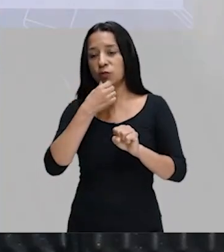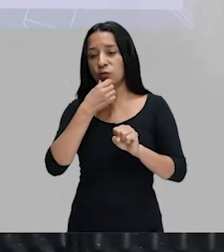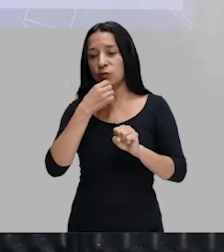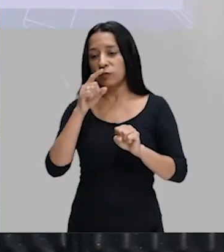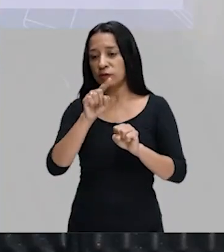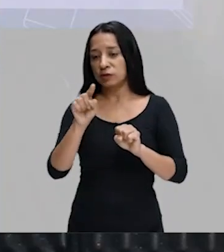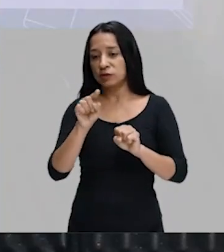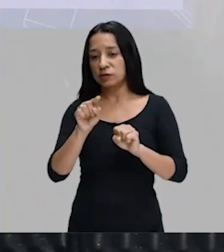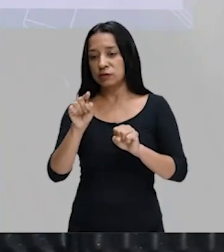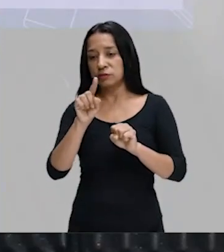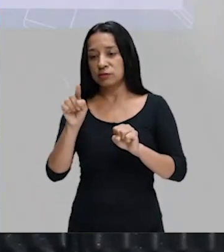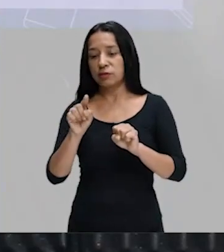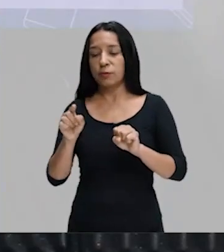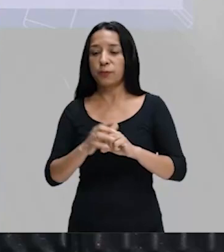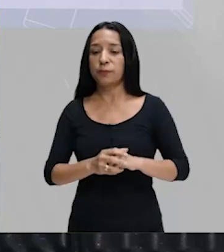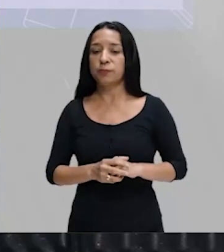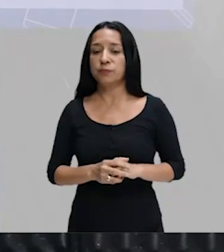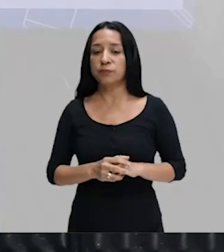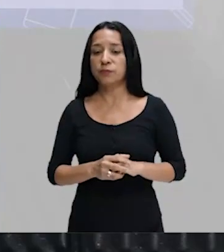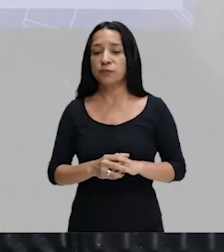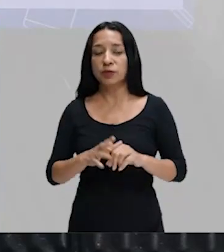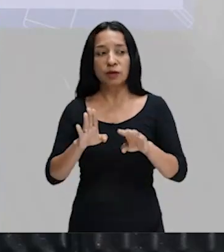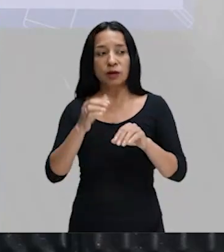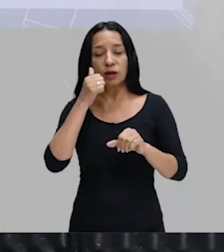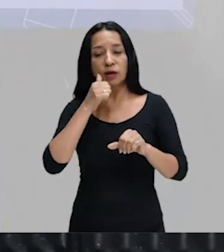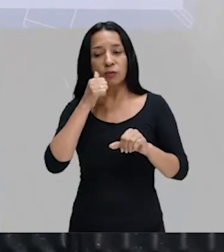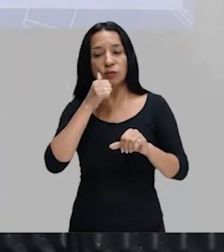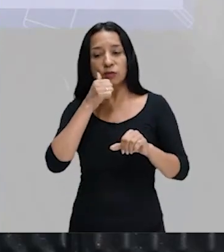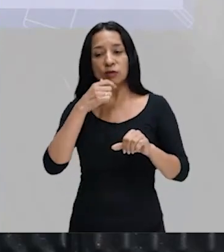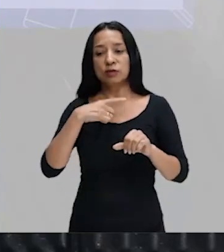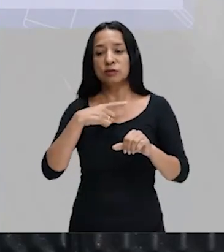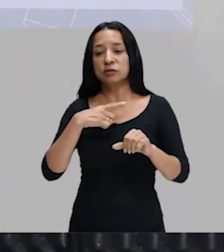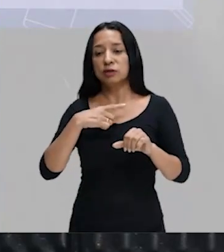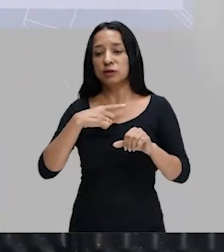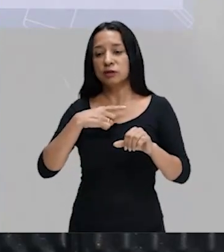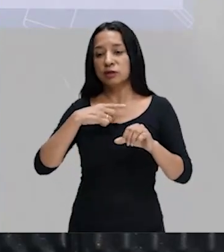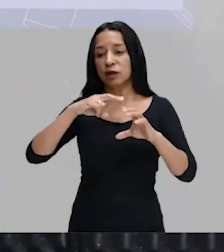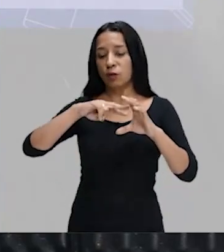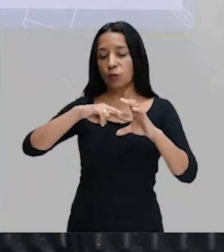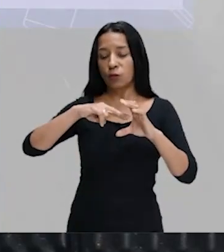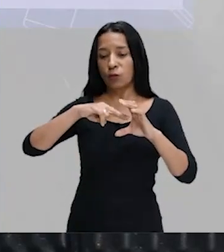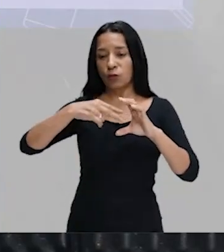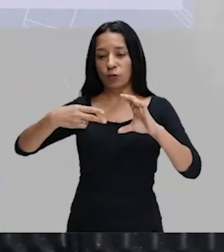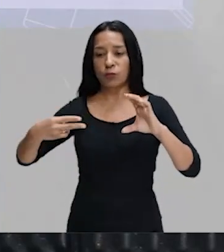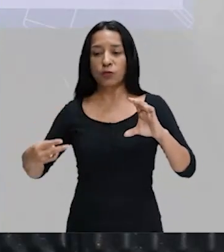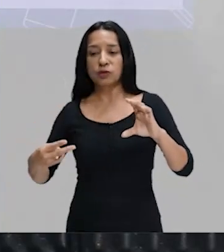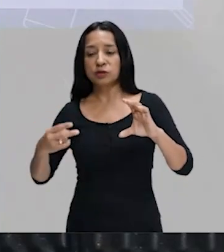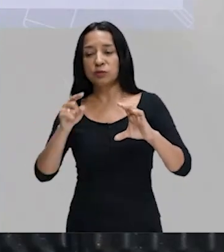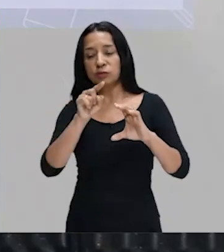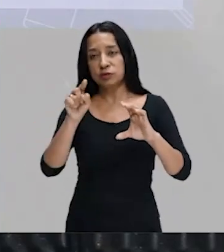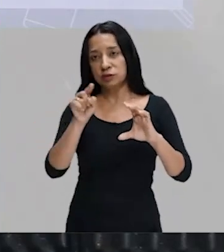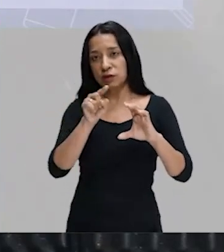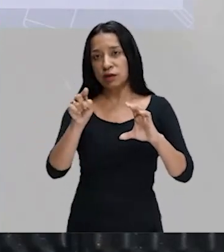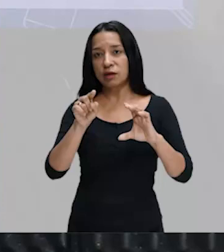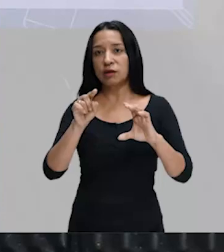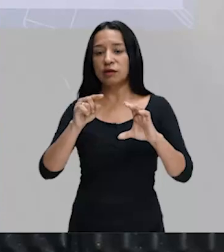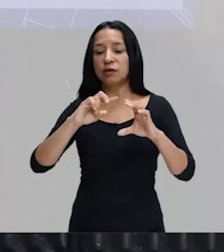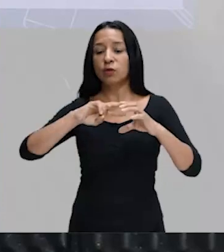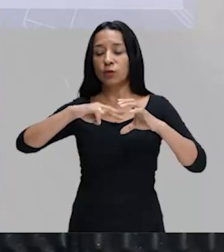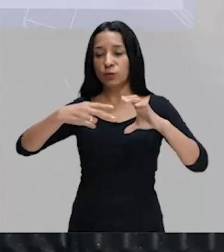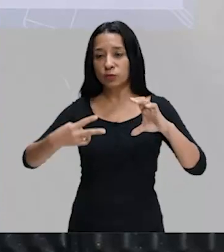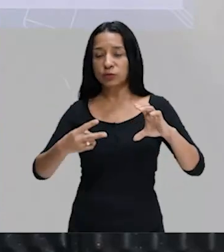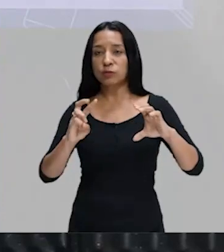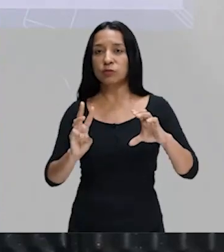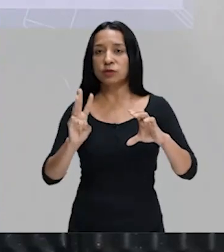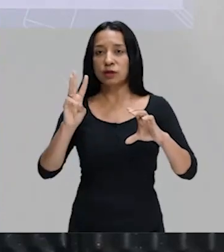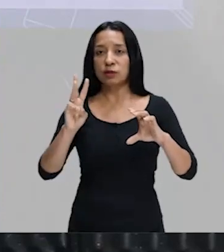um par sexual, né, contendo um cromossomo Z e um cromossomo W, ou seja, as fêmeas são o ZW.